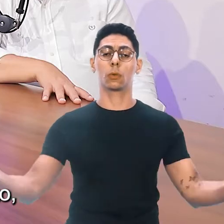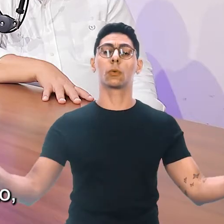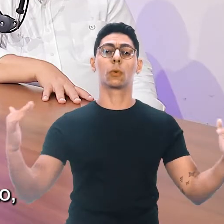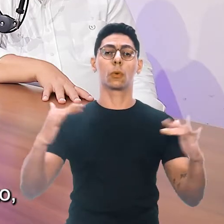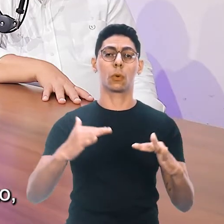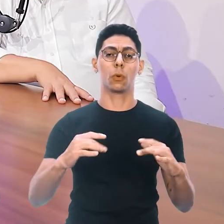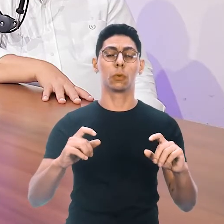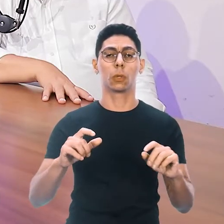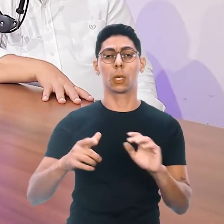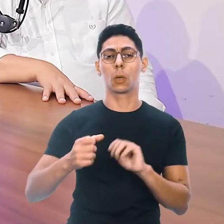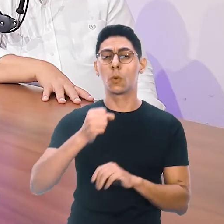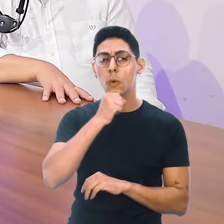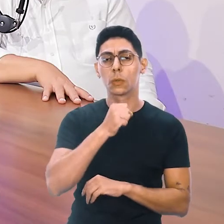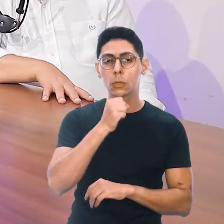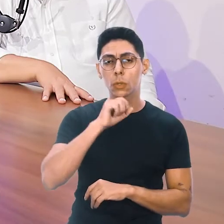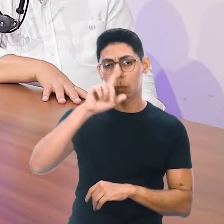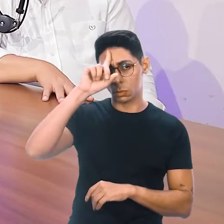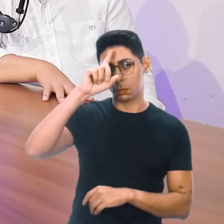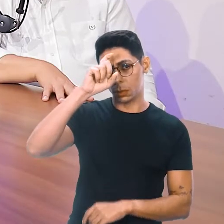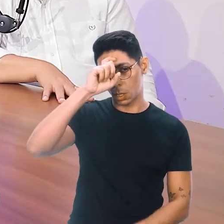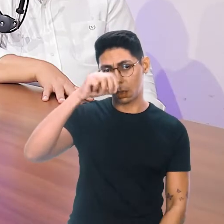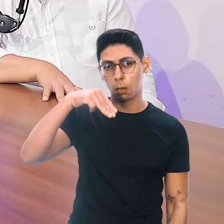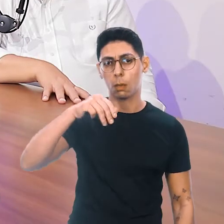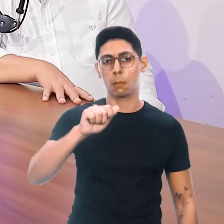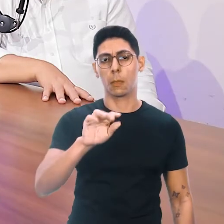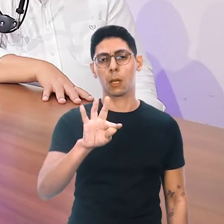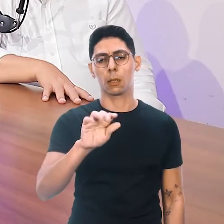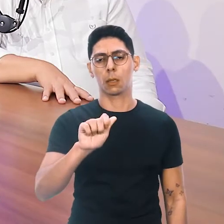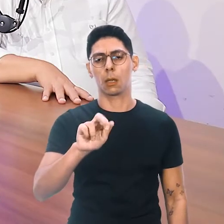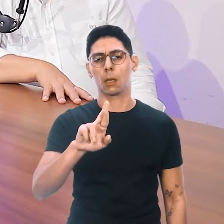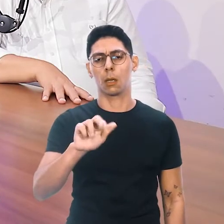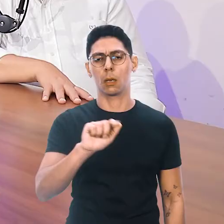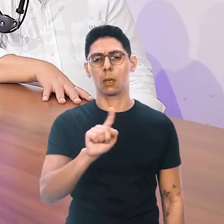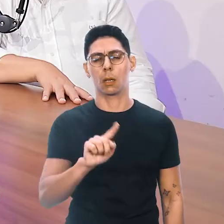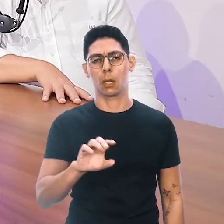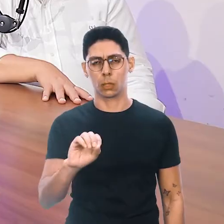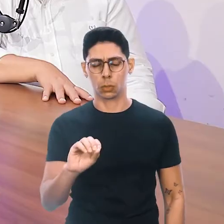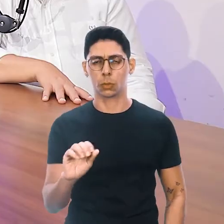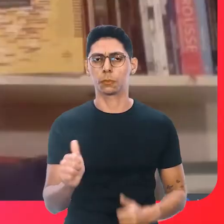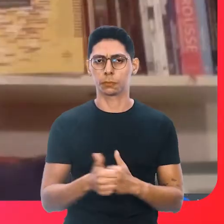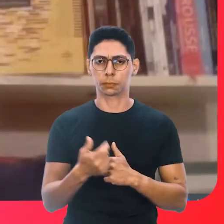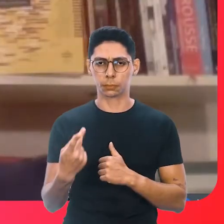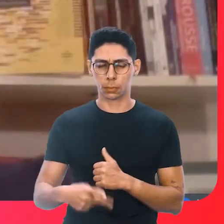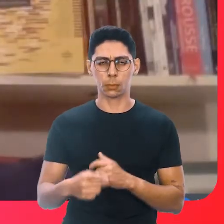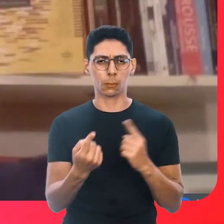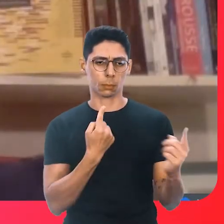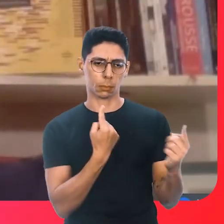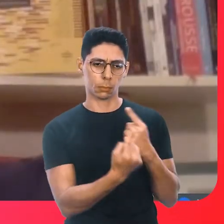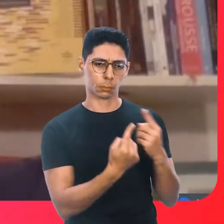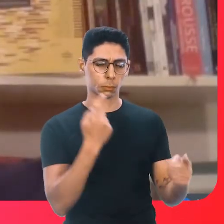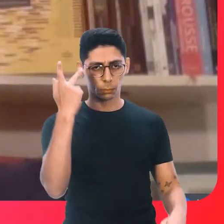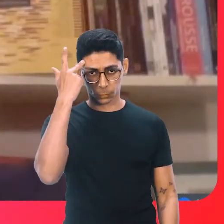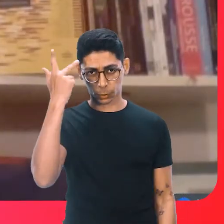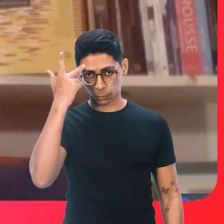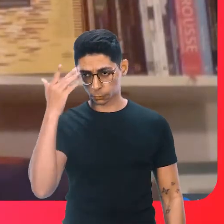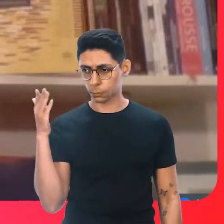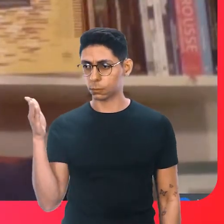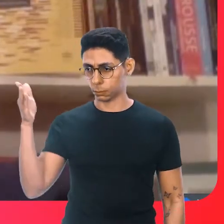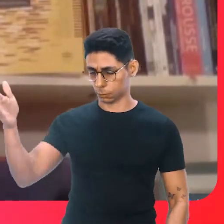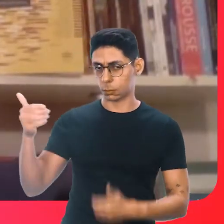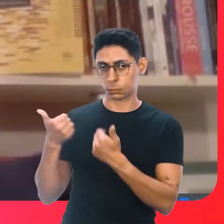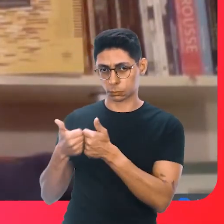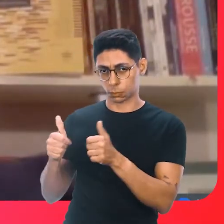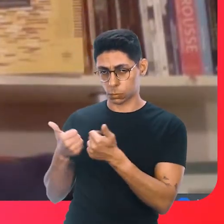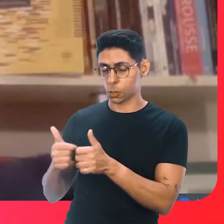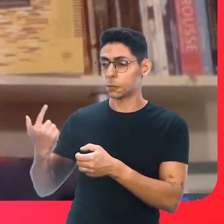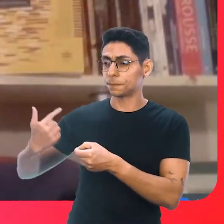Hospital Matarazzo, que fica aqui justamente próximo à Avenida Paulista. E fomos de ônibus para Brasília. E